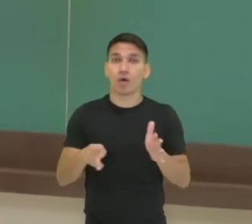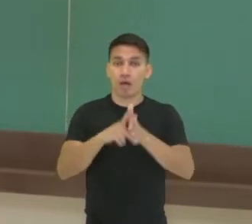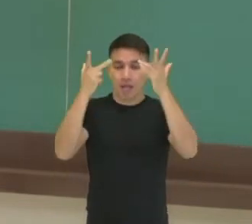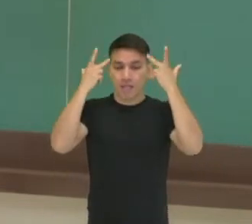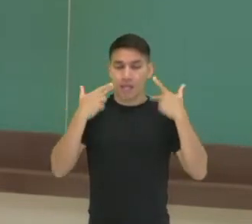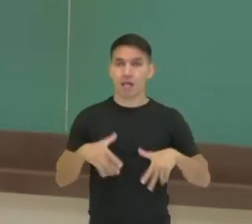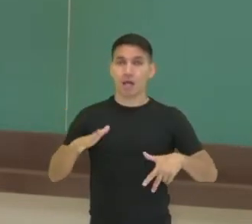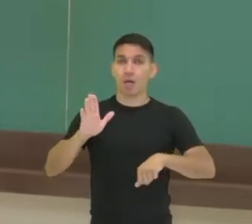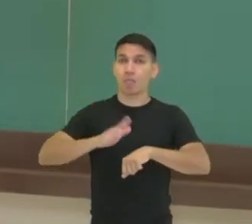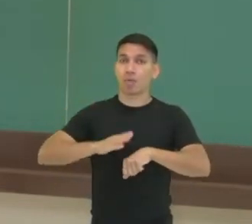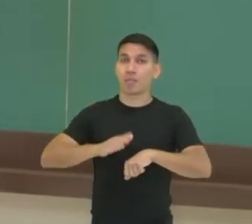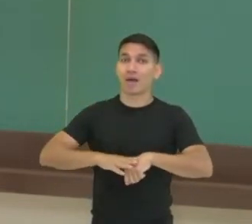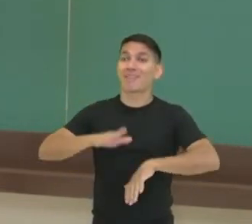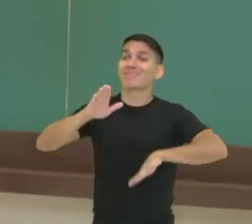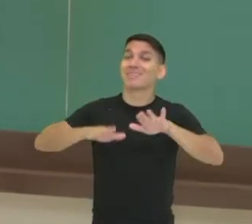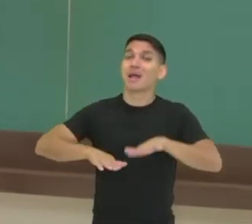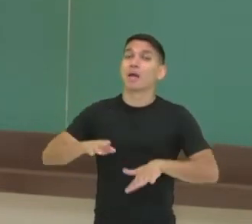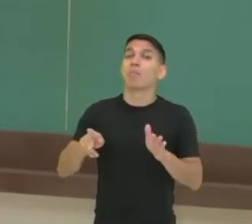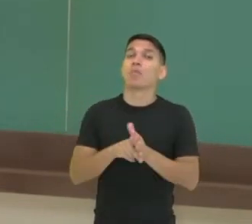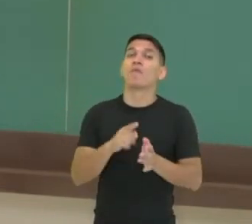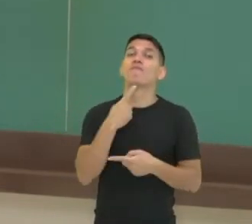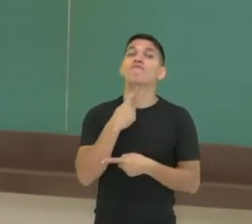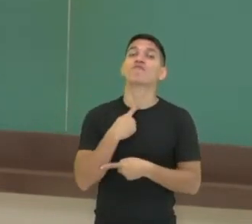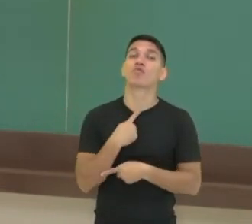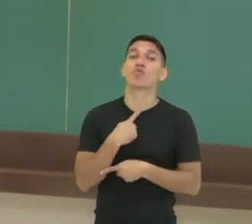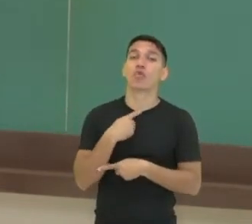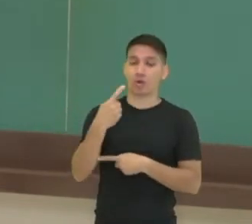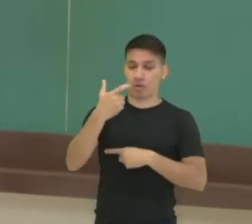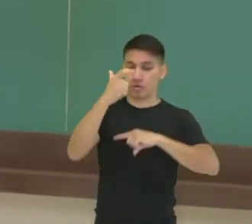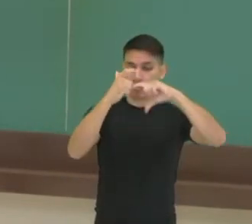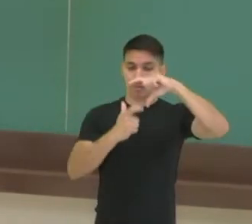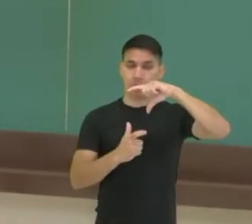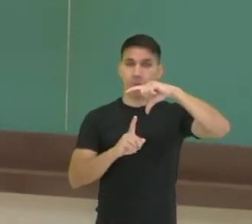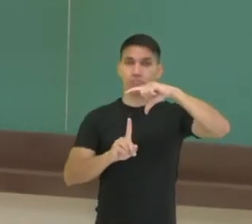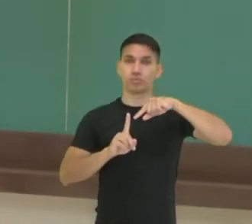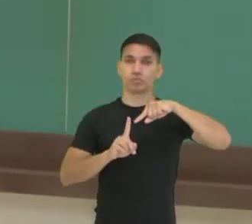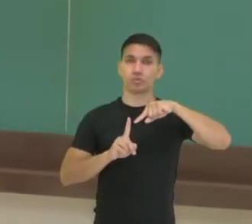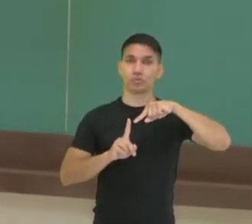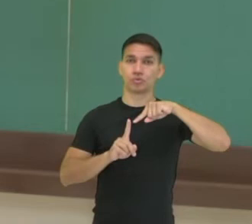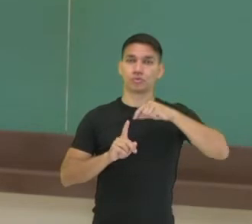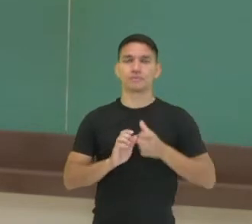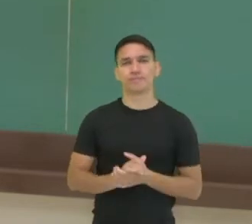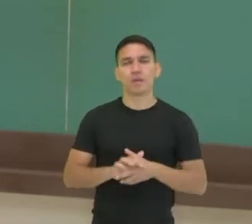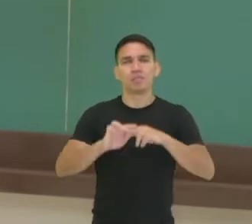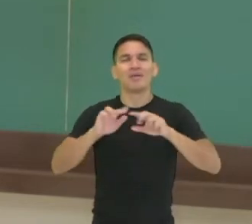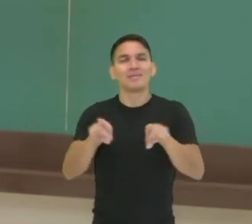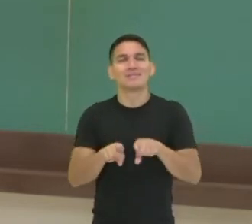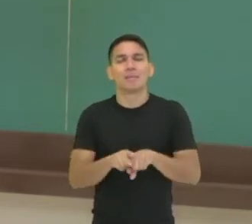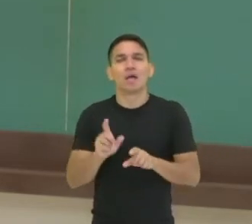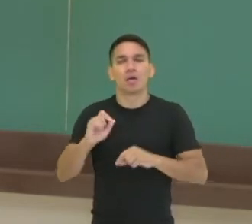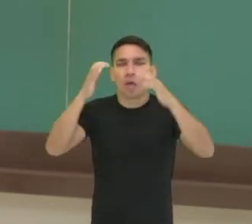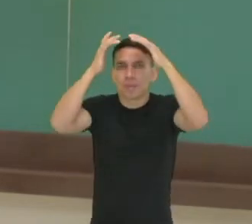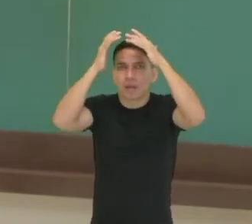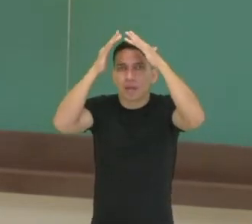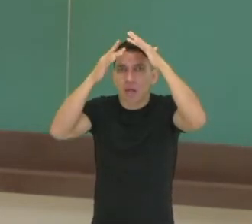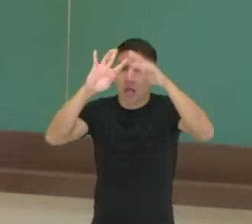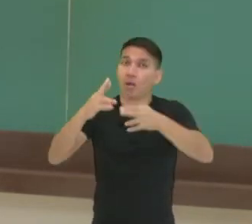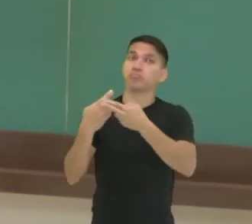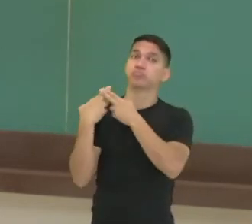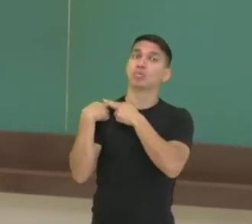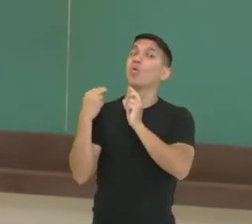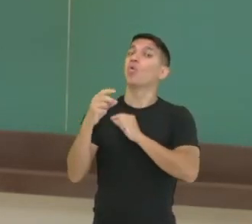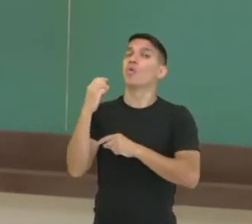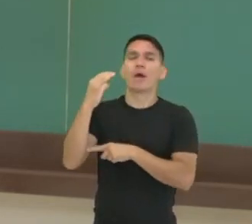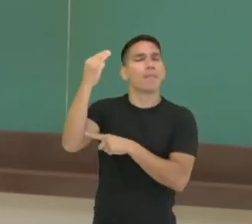voluntários, dependem da vontade deste goleiro. Também o cérebro é responsável pela nossa memória, pela